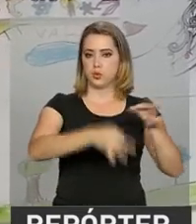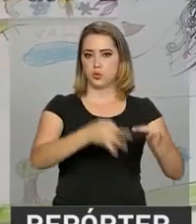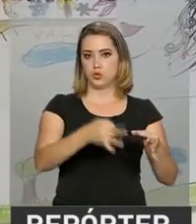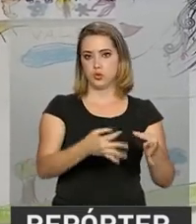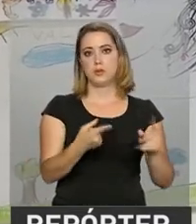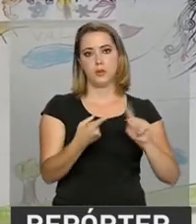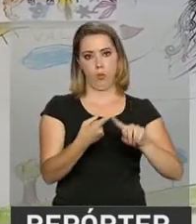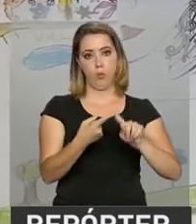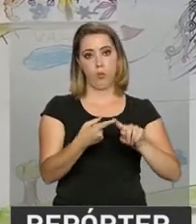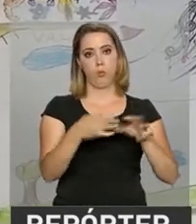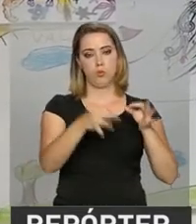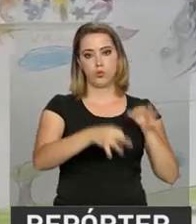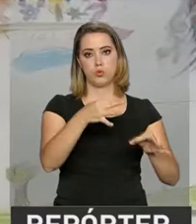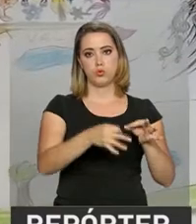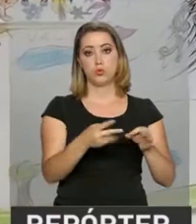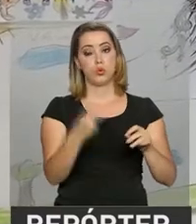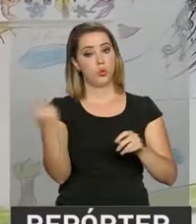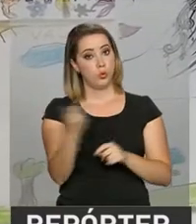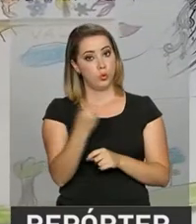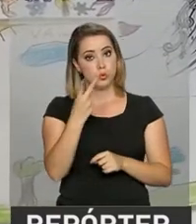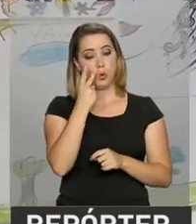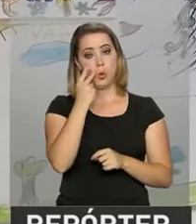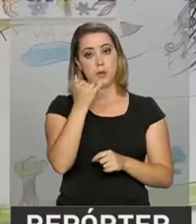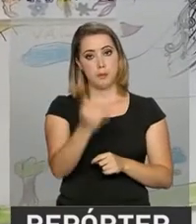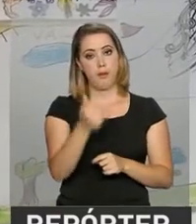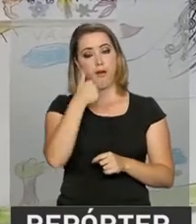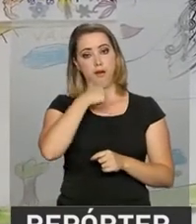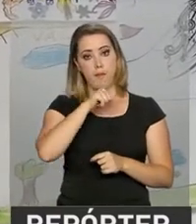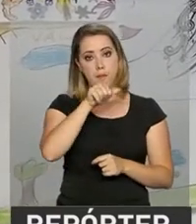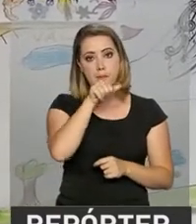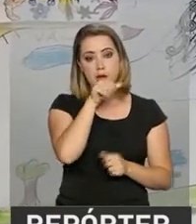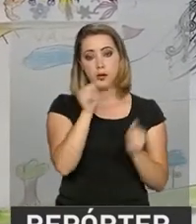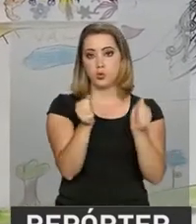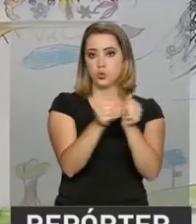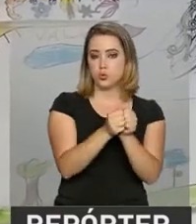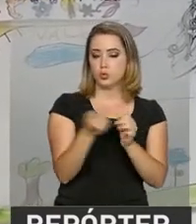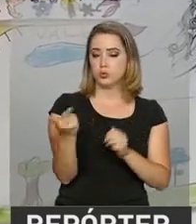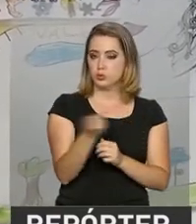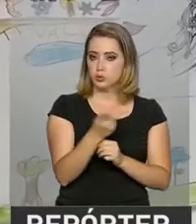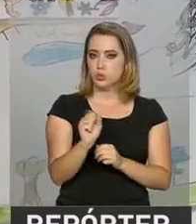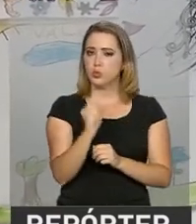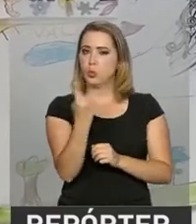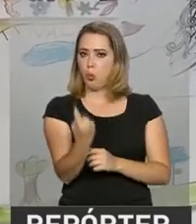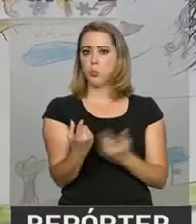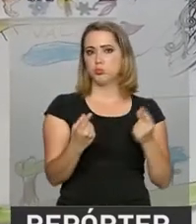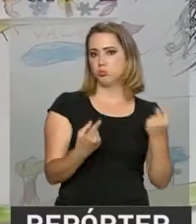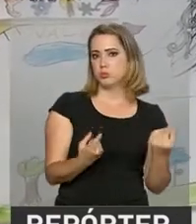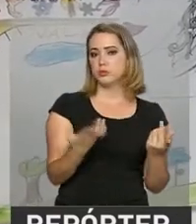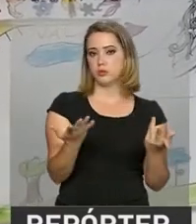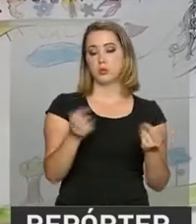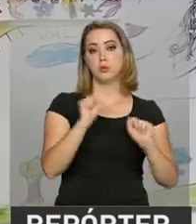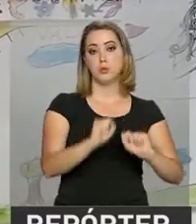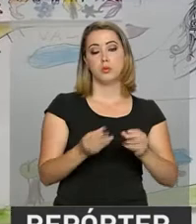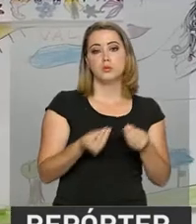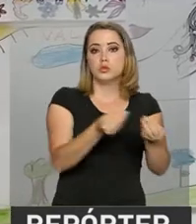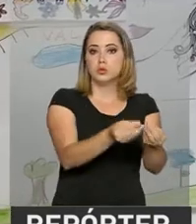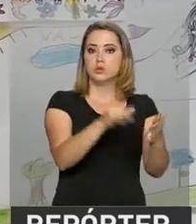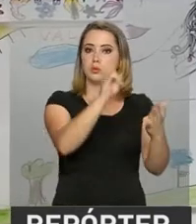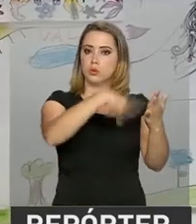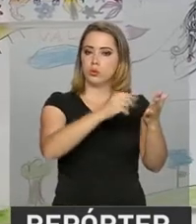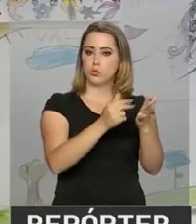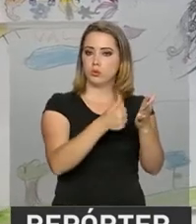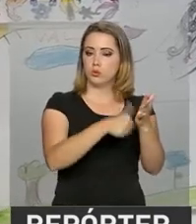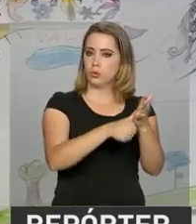infância, ambos os pais ou apenas um deles, se for na companhia do outro, deverá comparecer portando seu documento